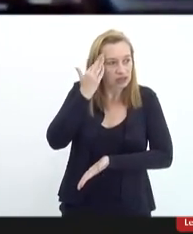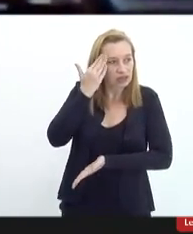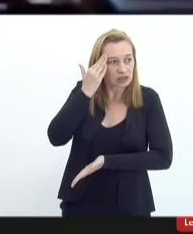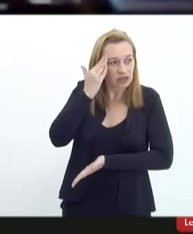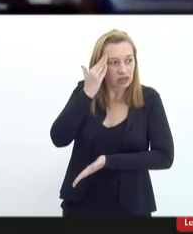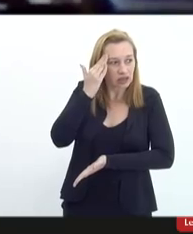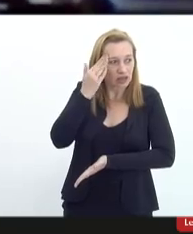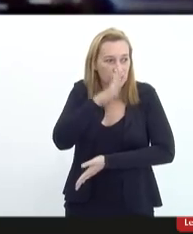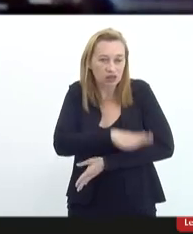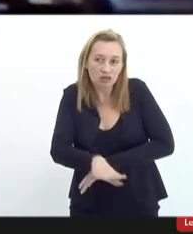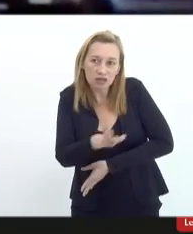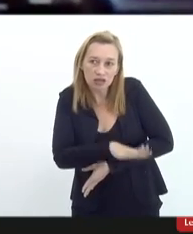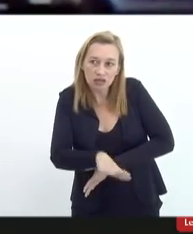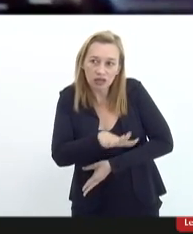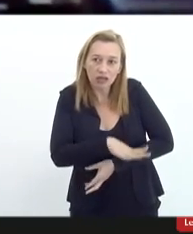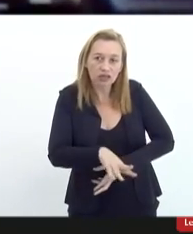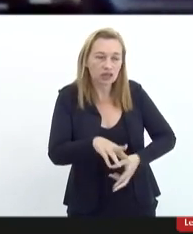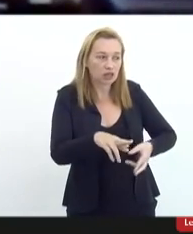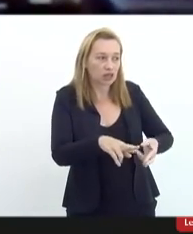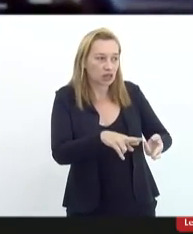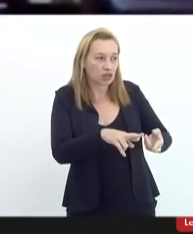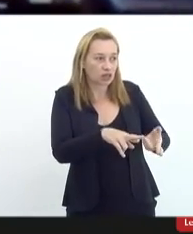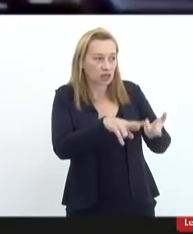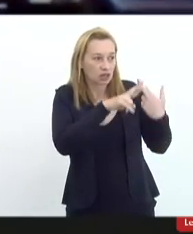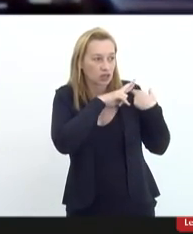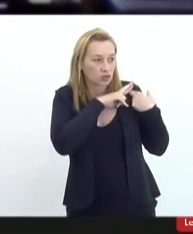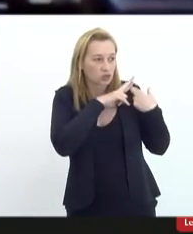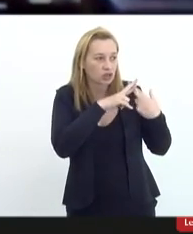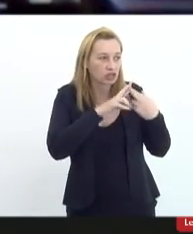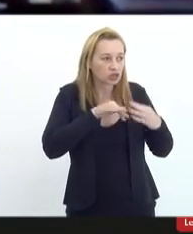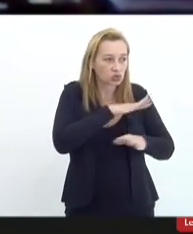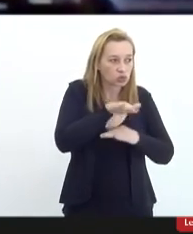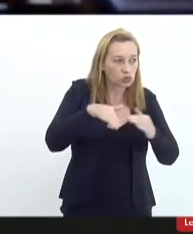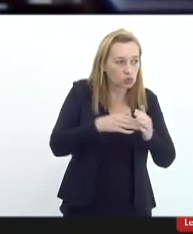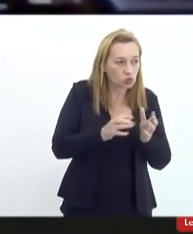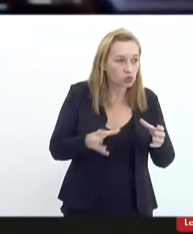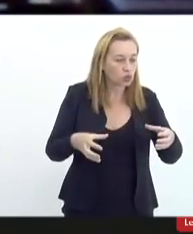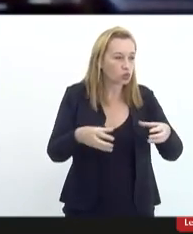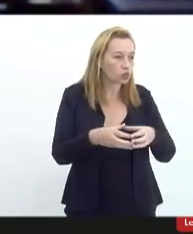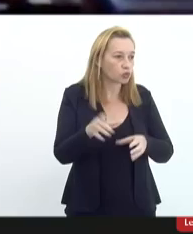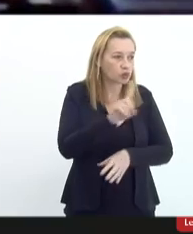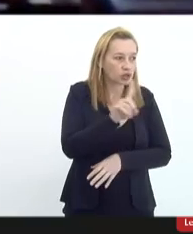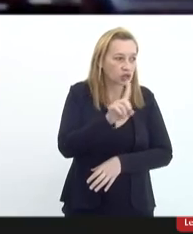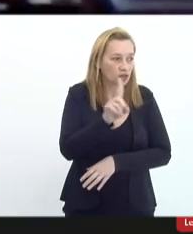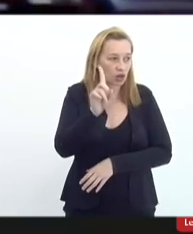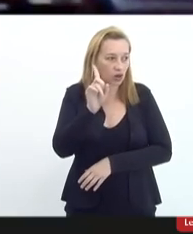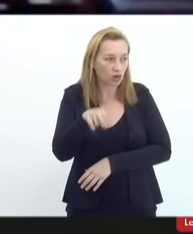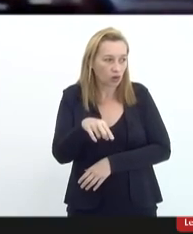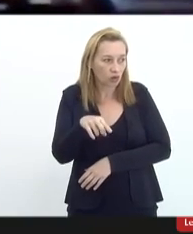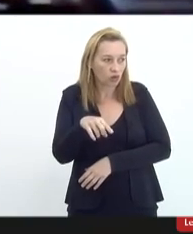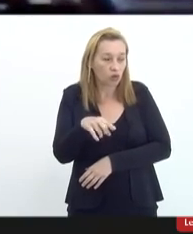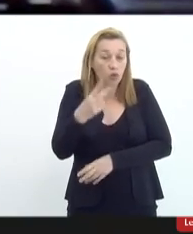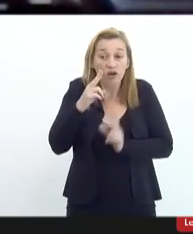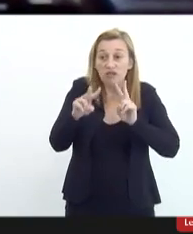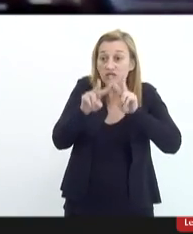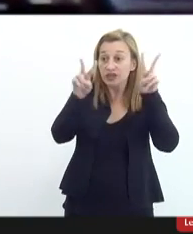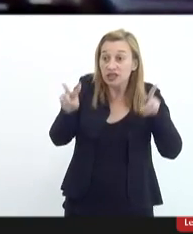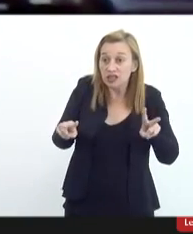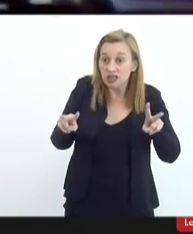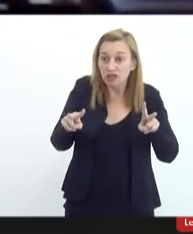criança como sendo responsabilidade de todo o grupo, e não uma visão